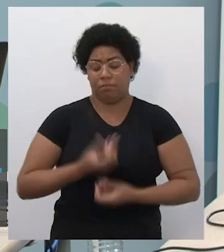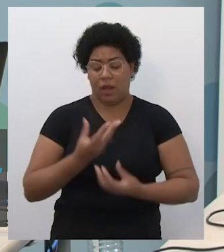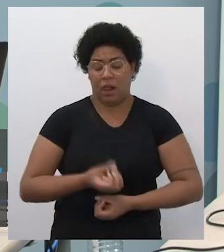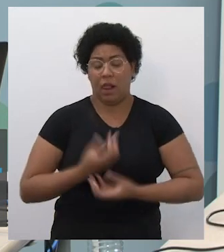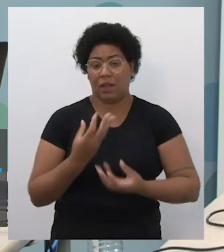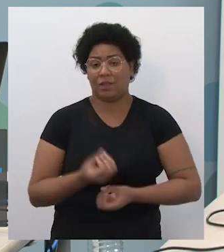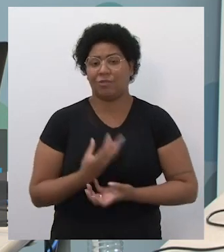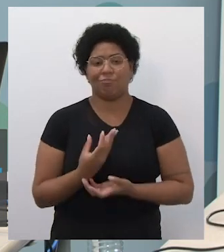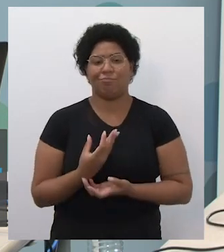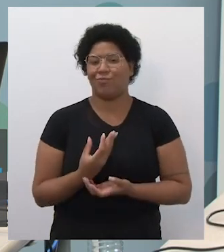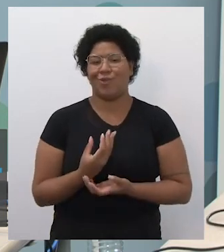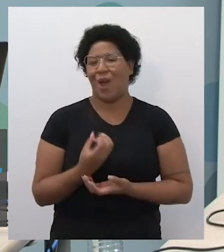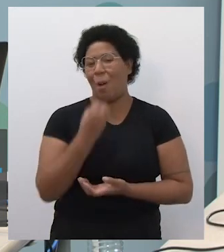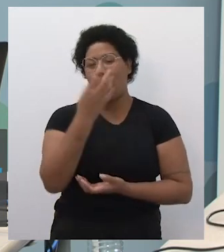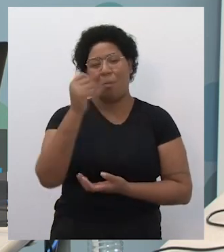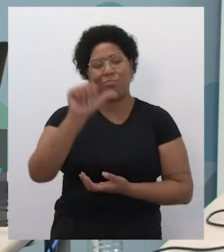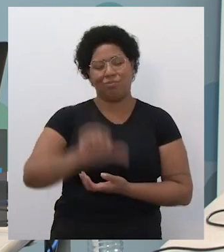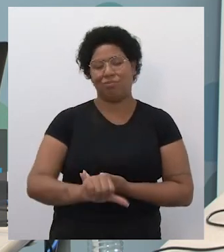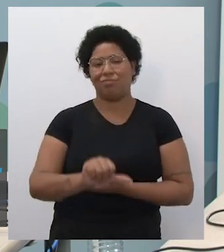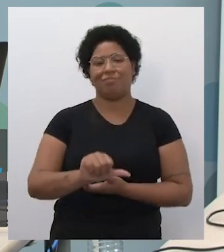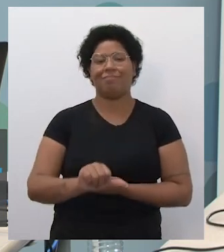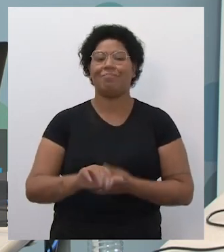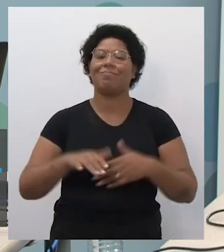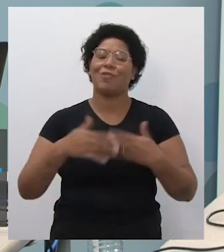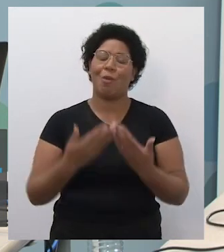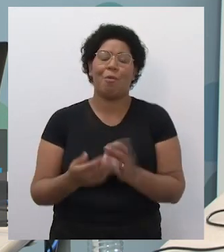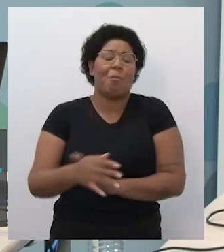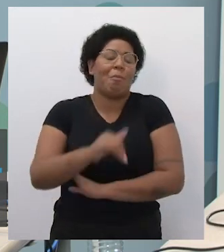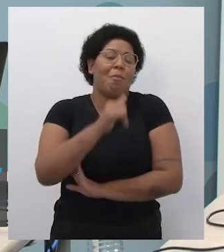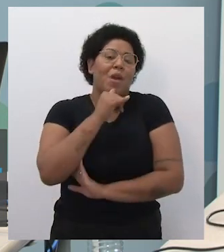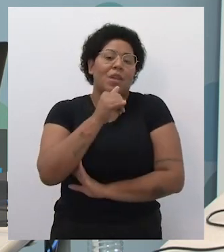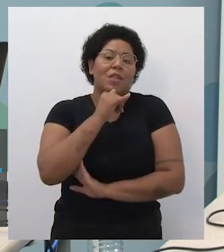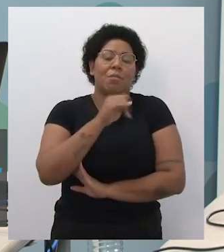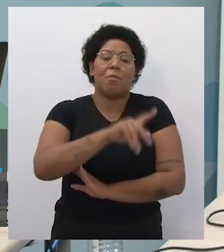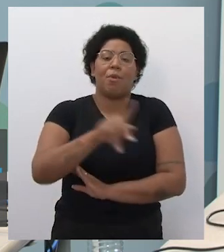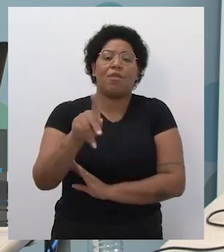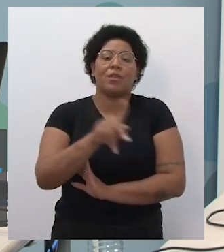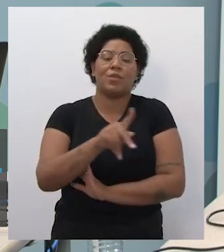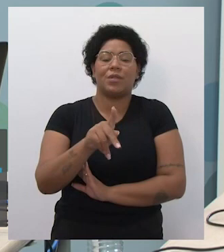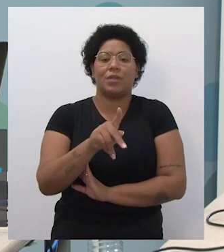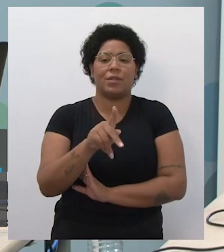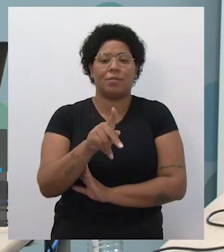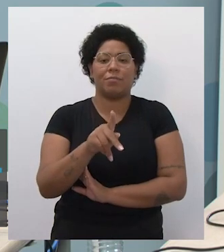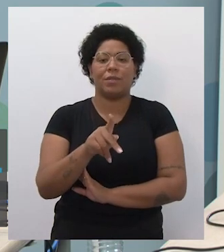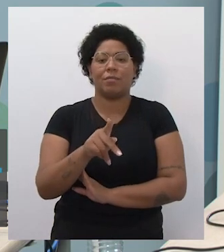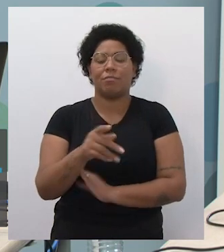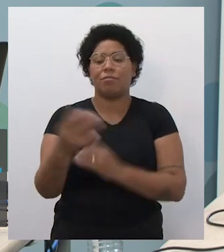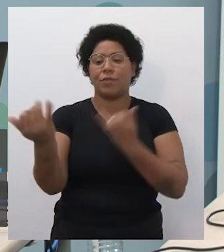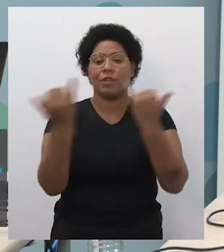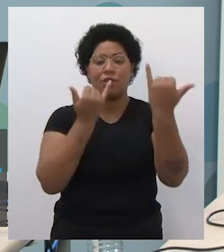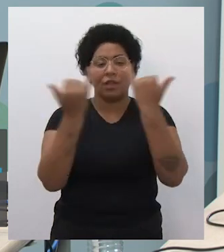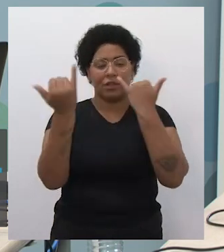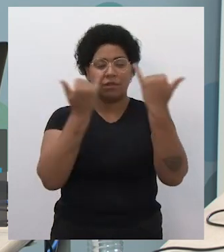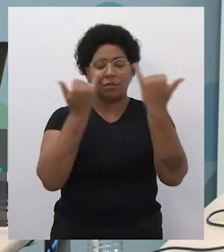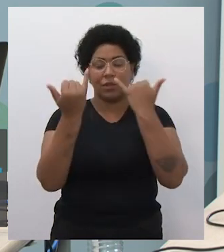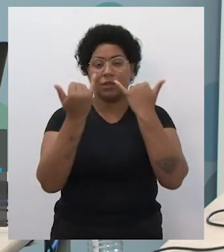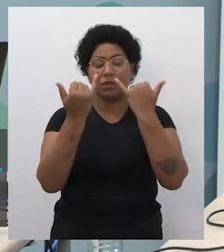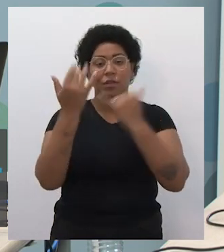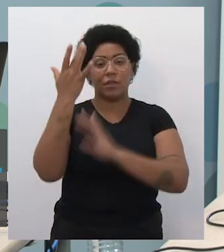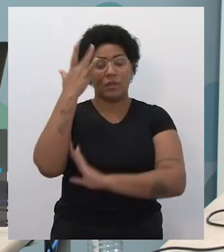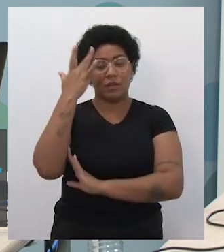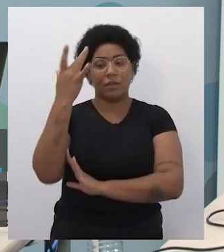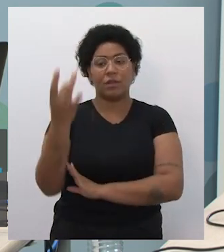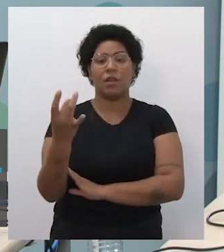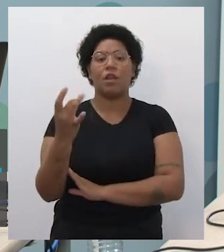não é de qualidade, a figura do curador educacional é de suma importância. Olha, não basta você entrar